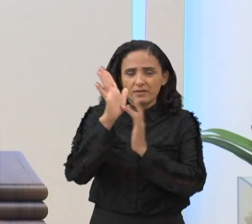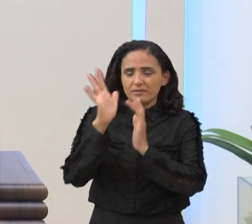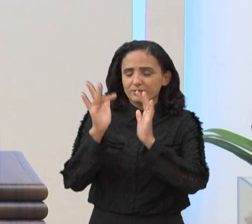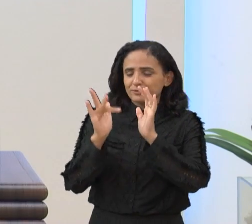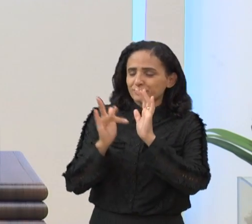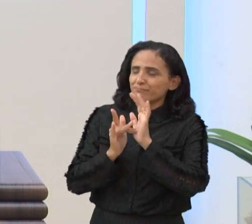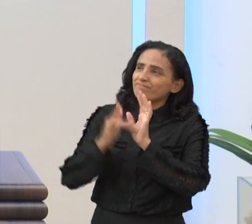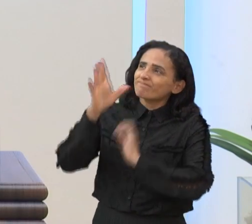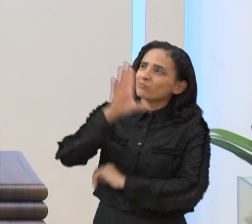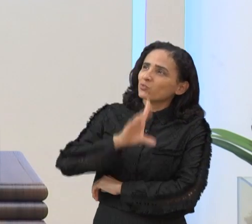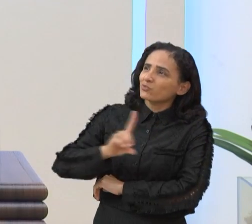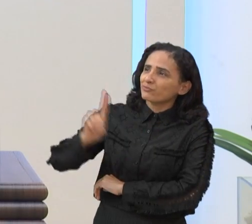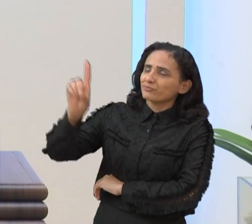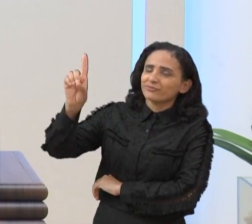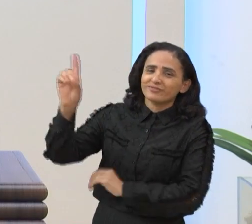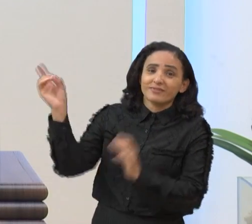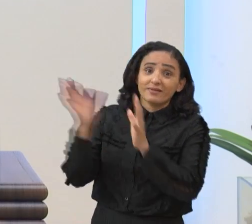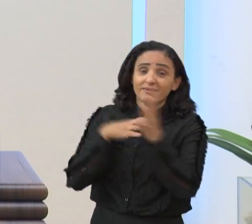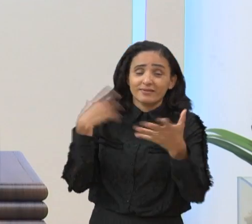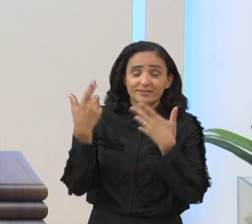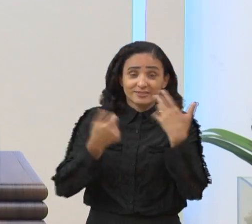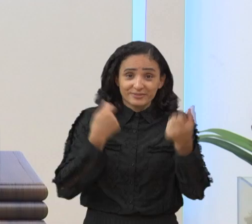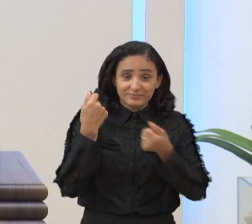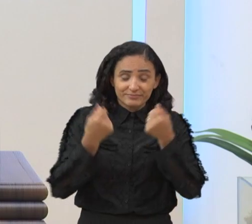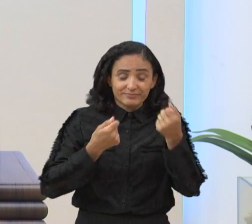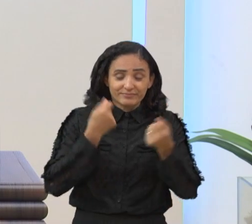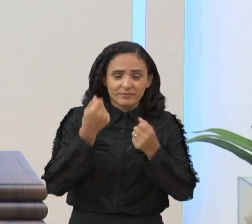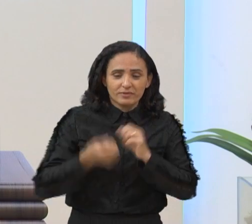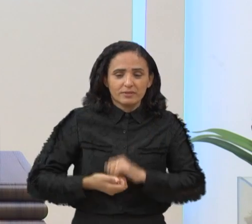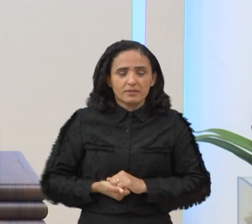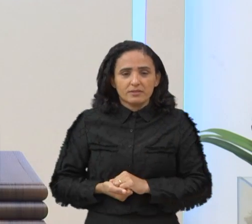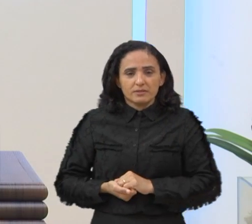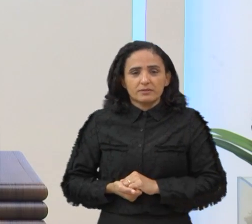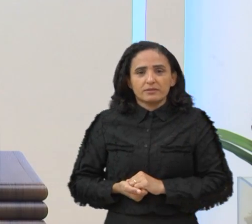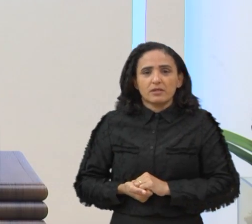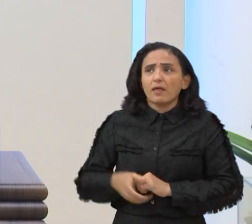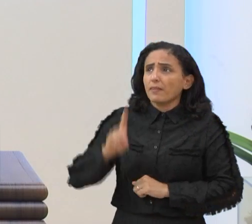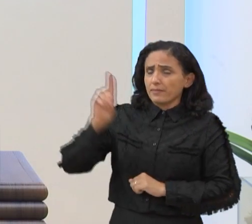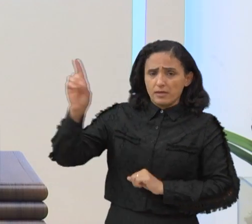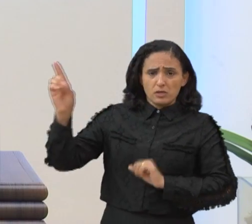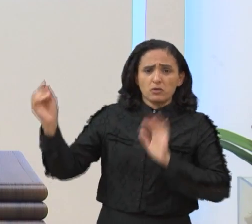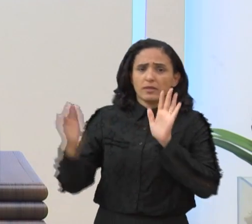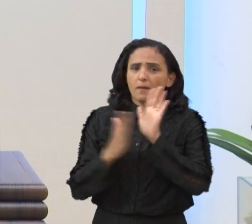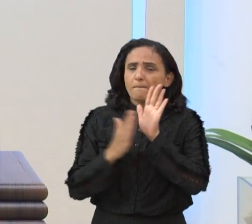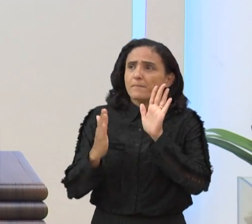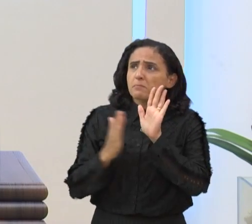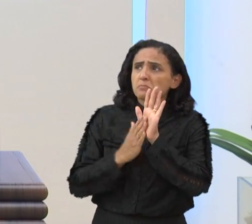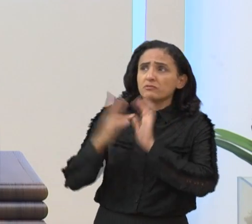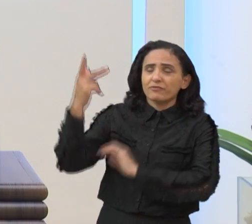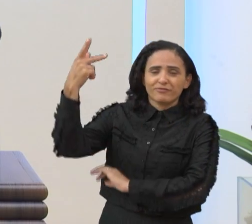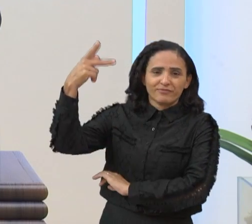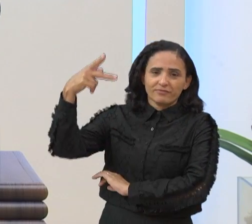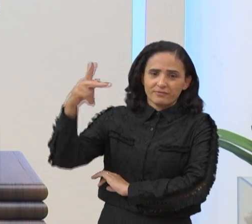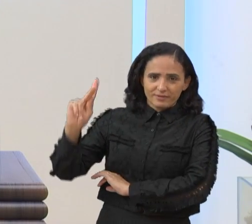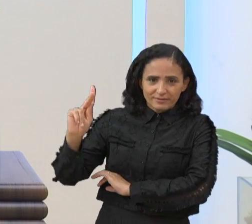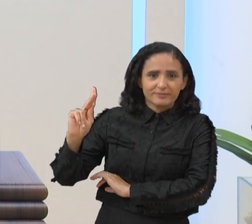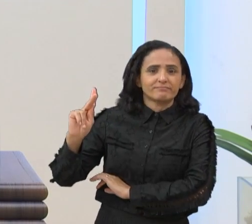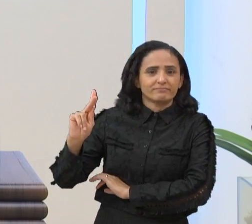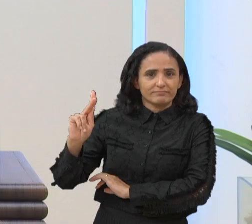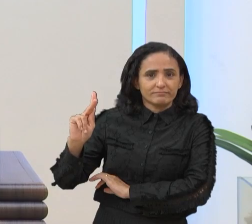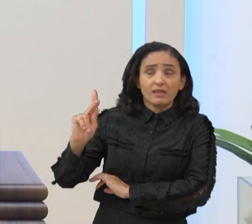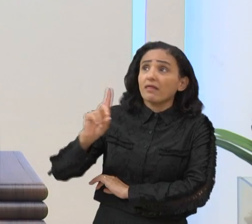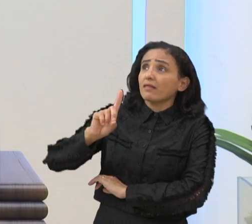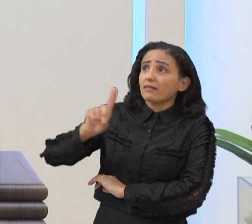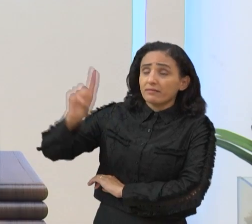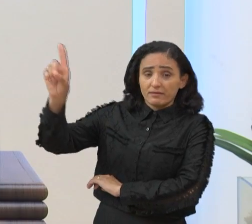de Deus. Oh, aleluia! Deus tem os seus propósitos. Deus